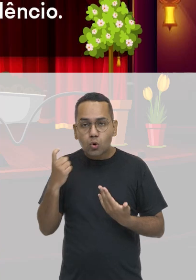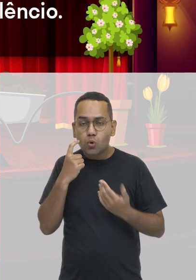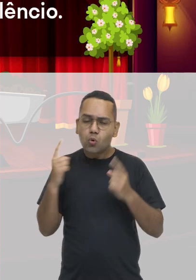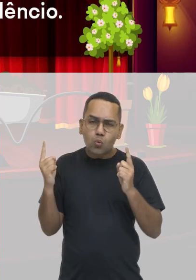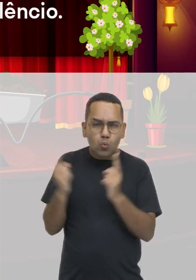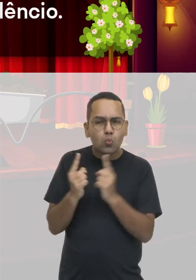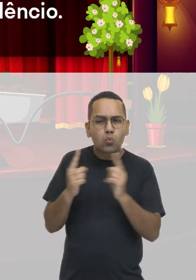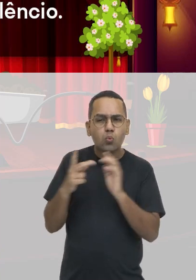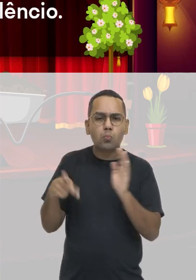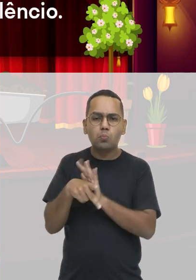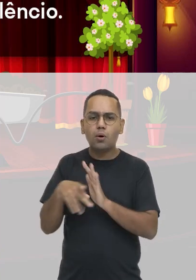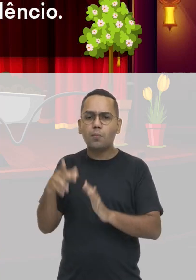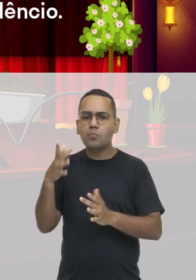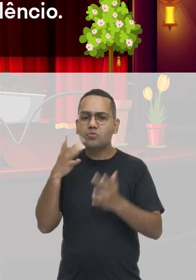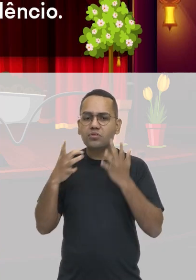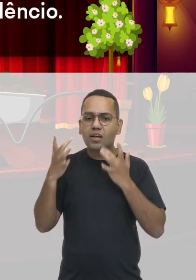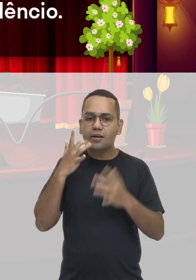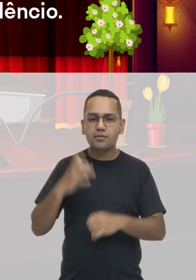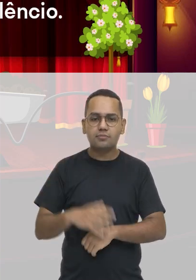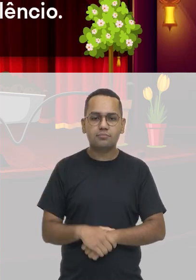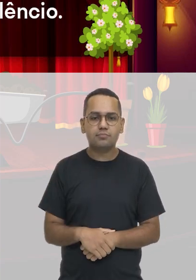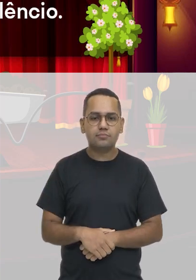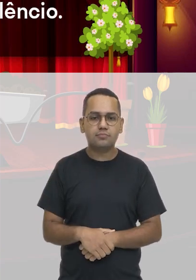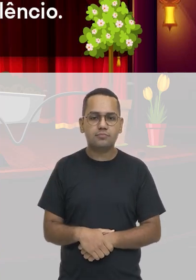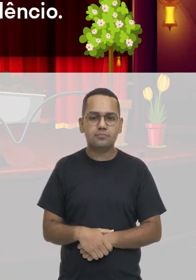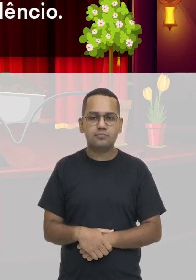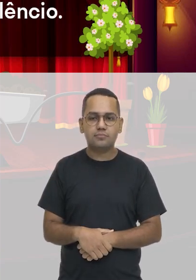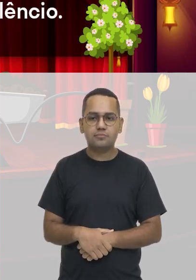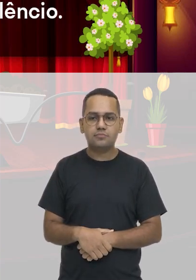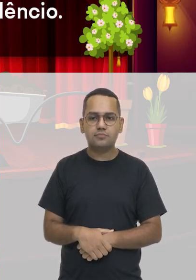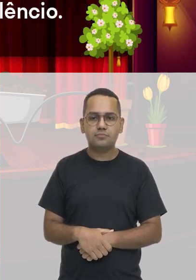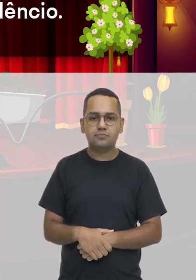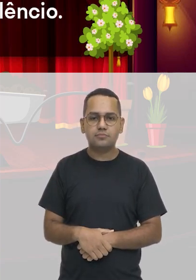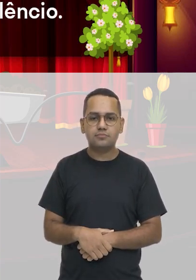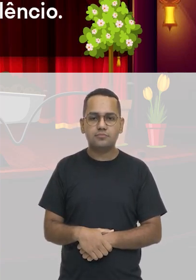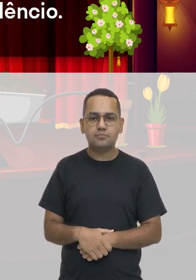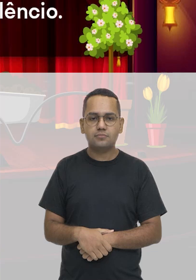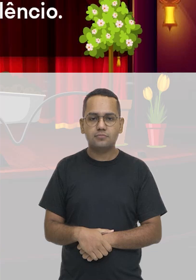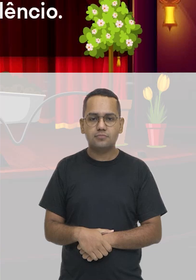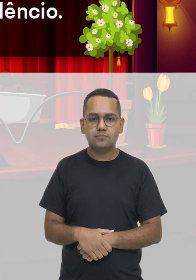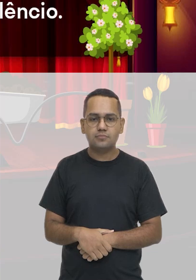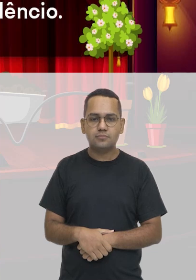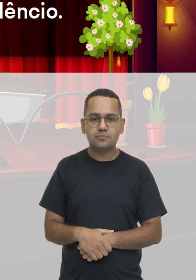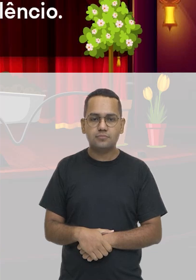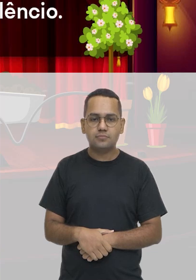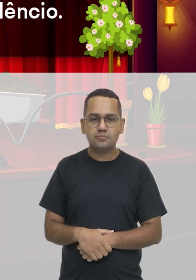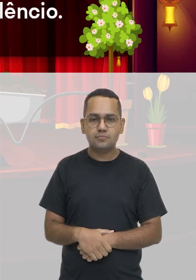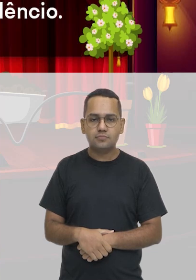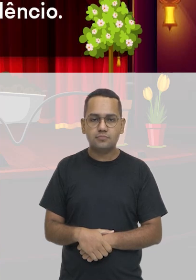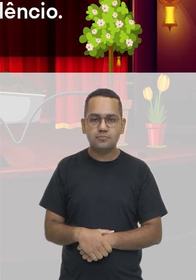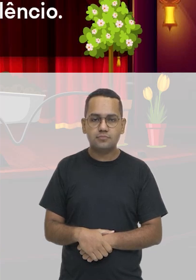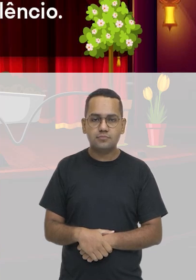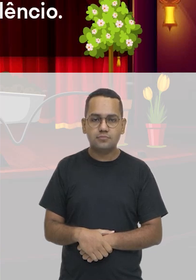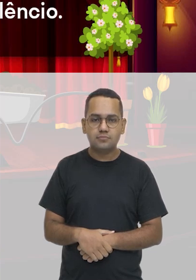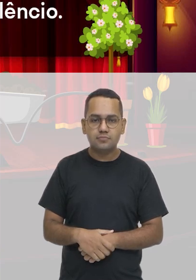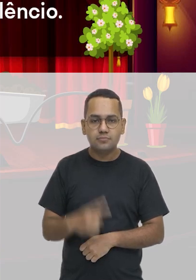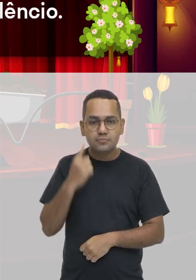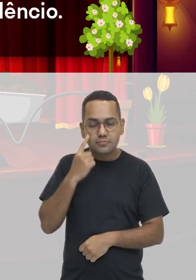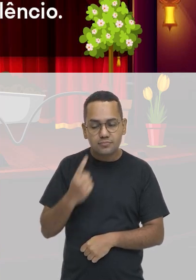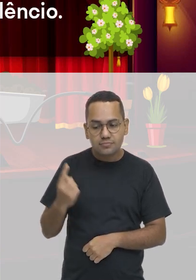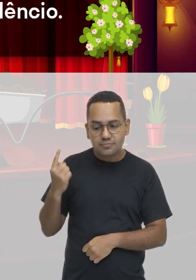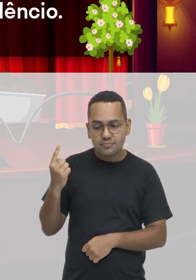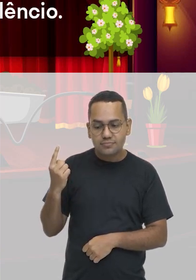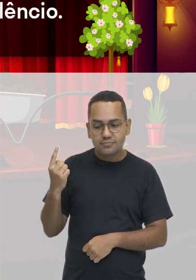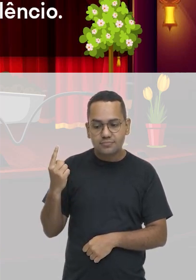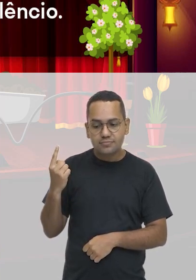peça teatral. Vamos ver os exemplos dessa sonoplastia. Nós temos barulho. Temos mais? Olha,